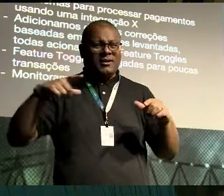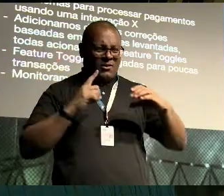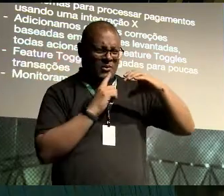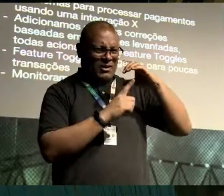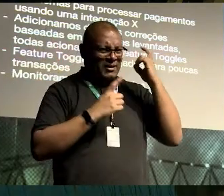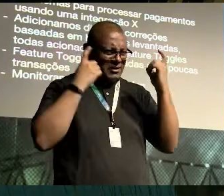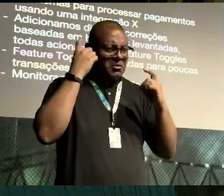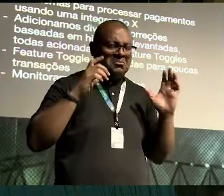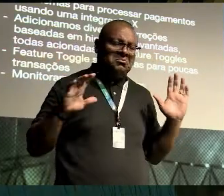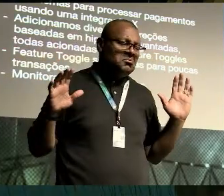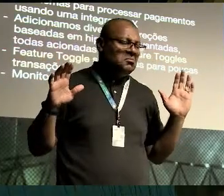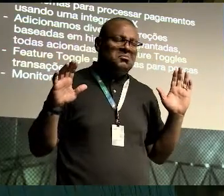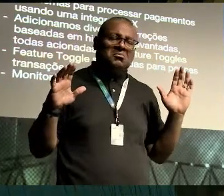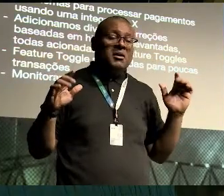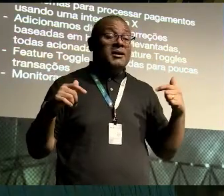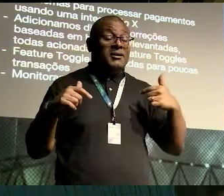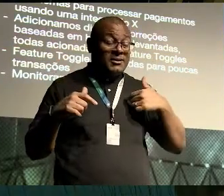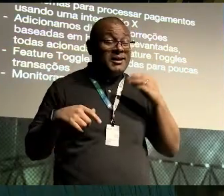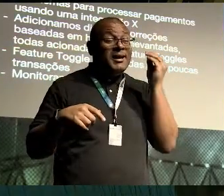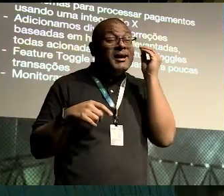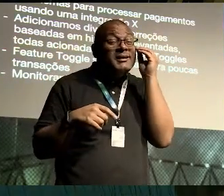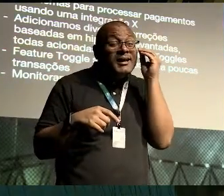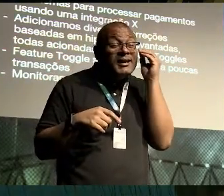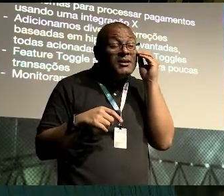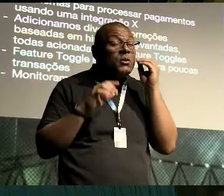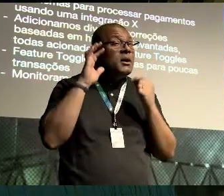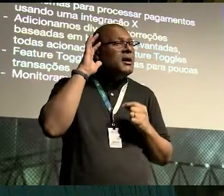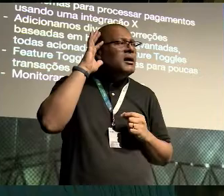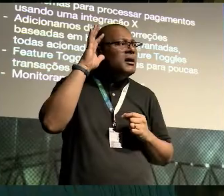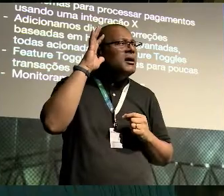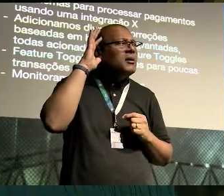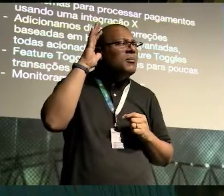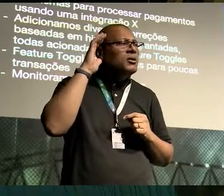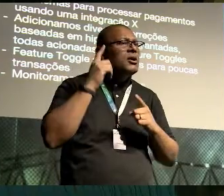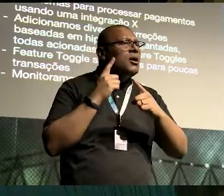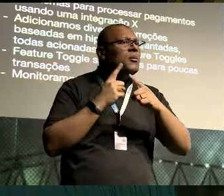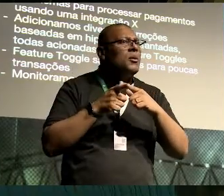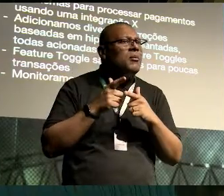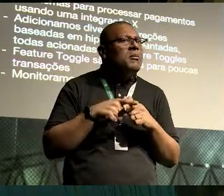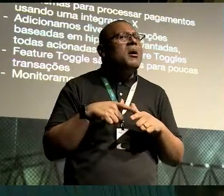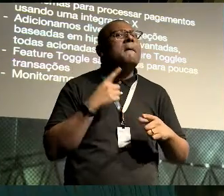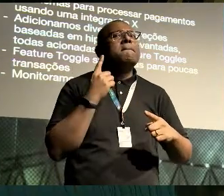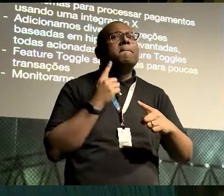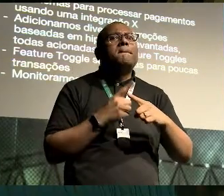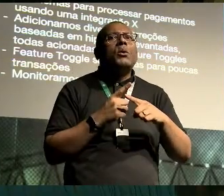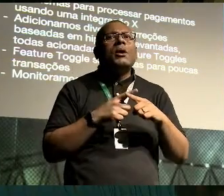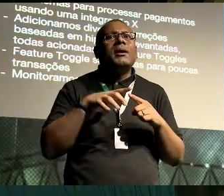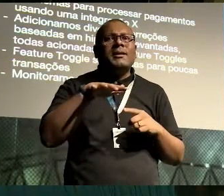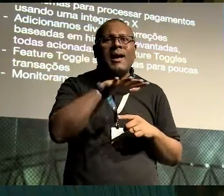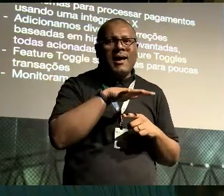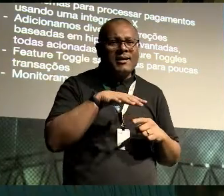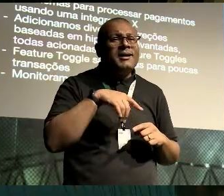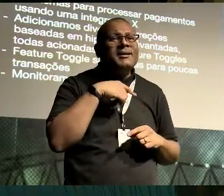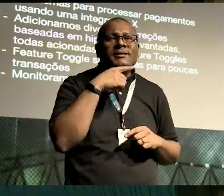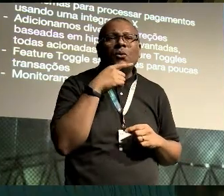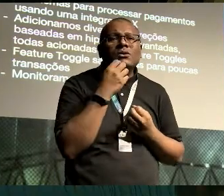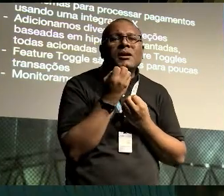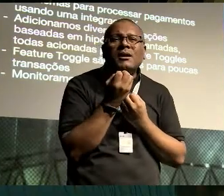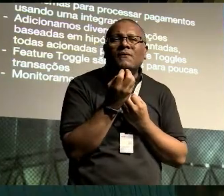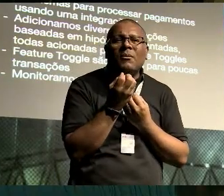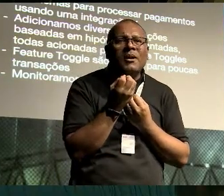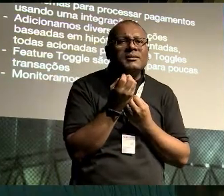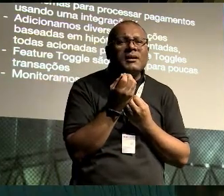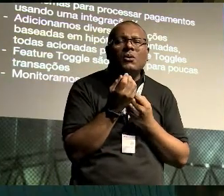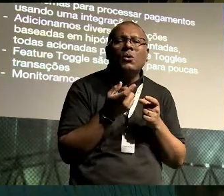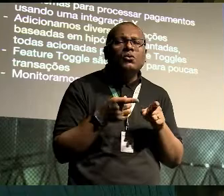saber disso, né? Então a gente acaba tentando levantar hipóteses do possível problema, nesse cenário, quando a gente não consegue informações desses